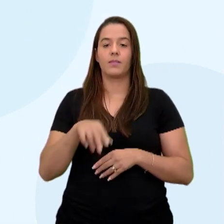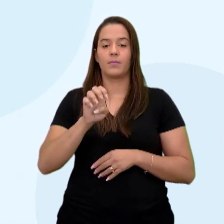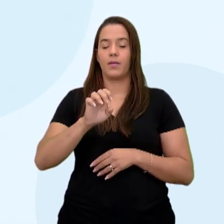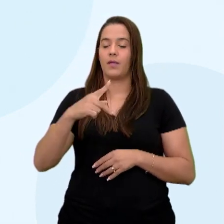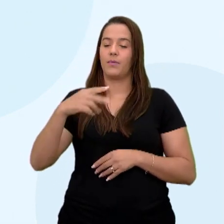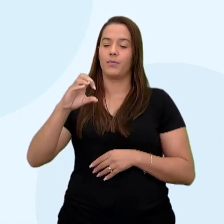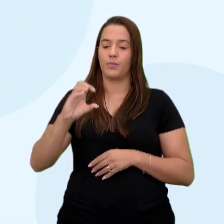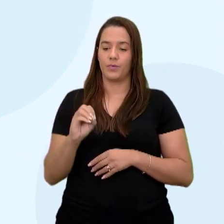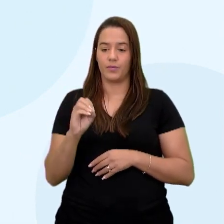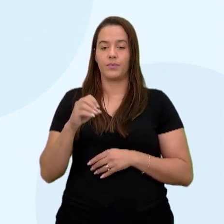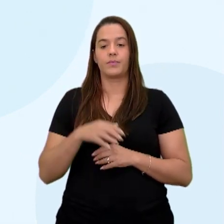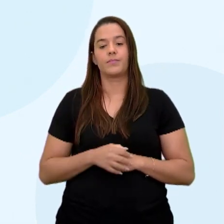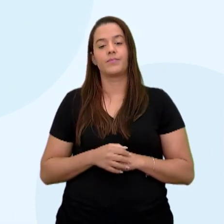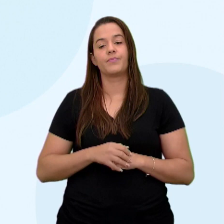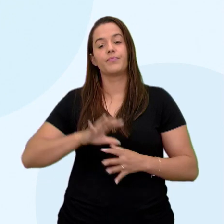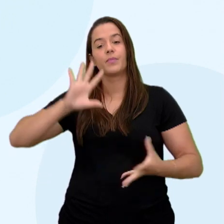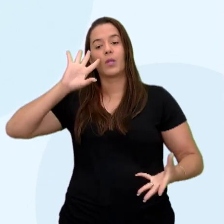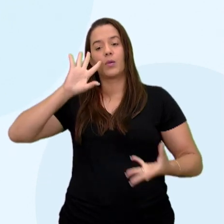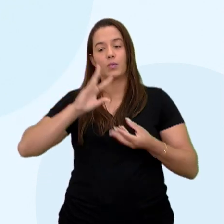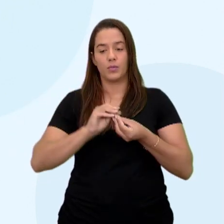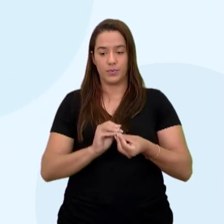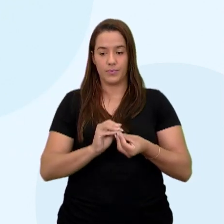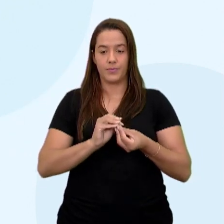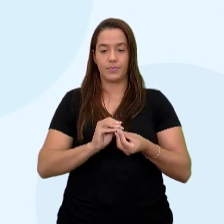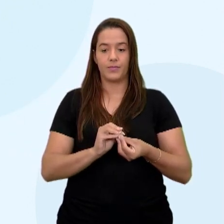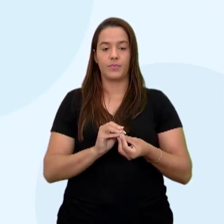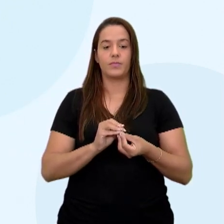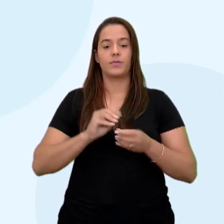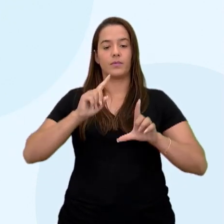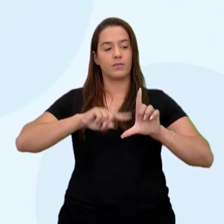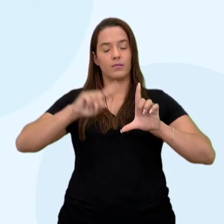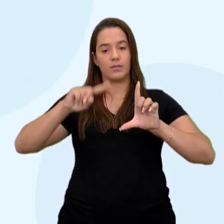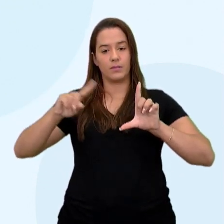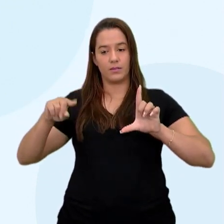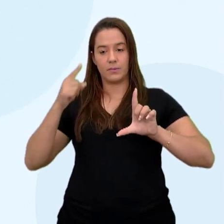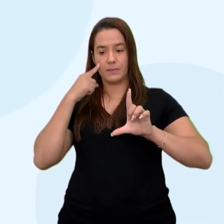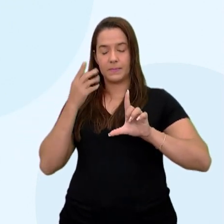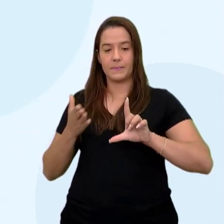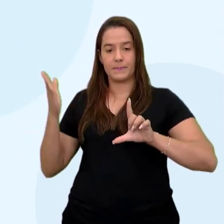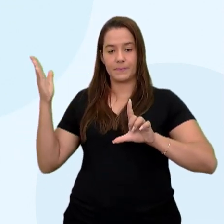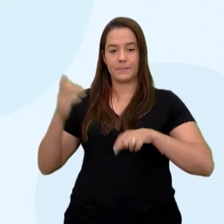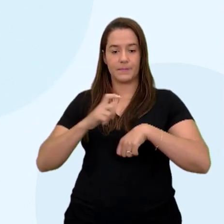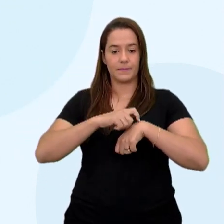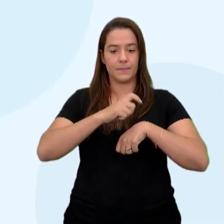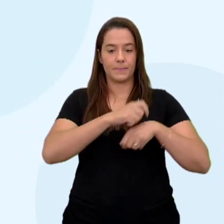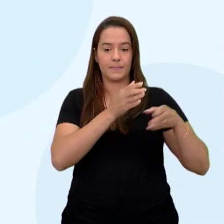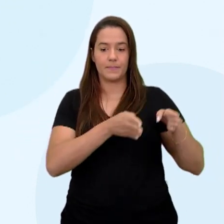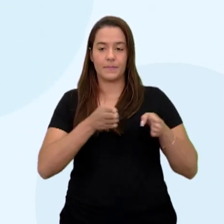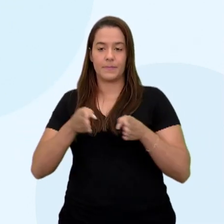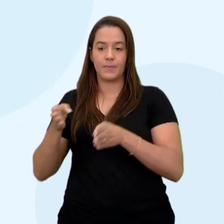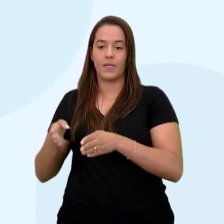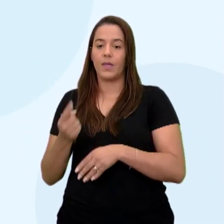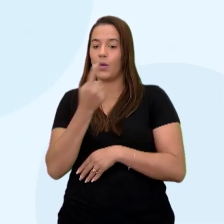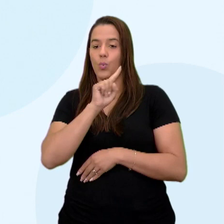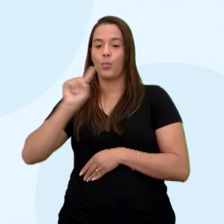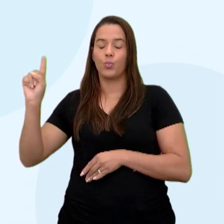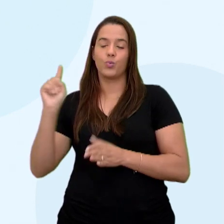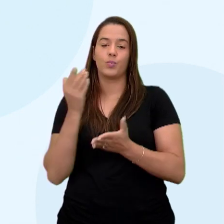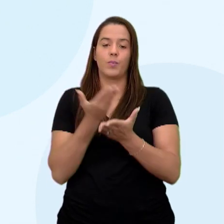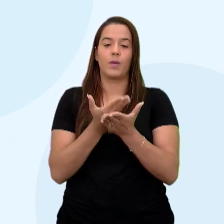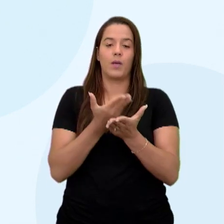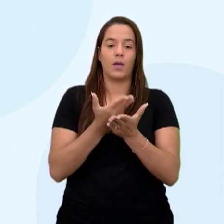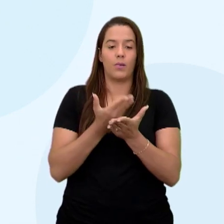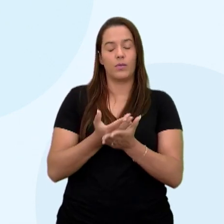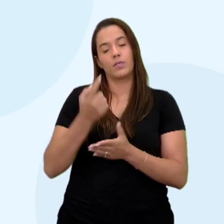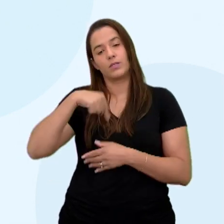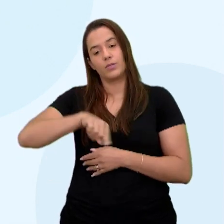Então, fazendo aí uma recapitulação dessa escala do tempo geológico, né? Porque vai ser a última aula que nós vamos falar sobre essa